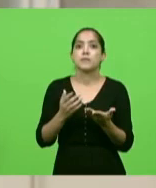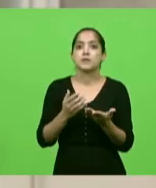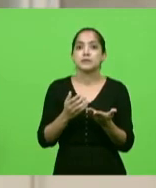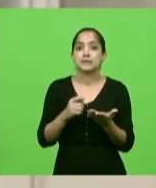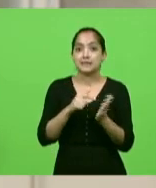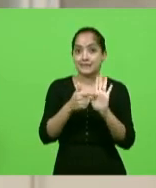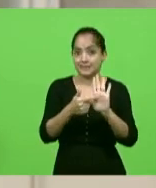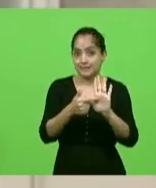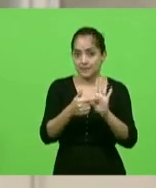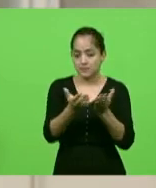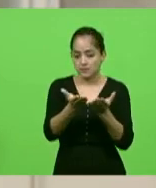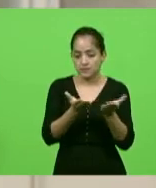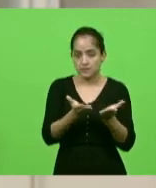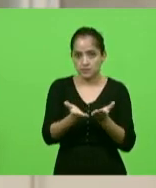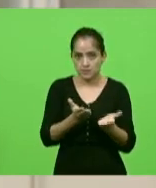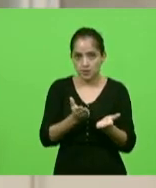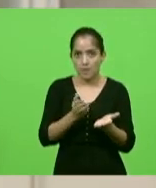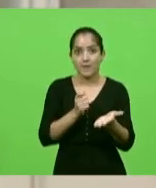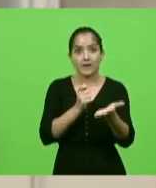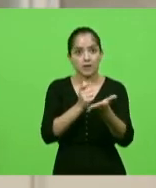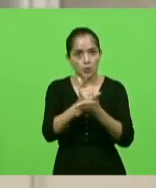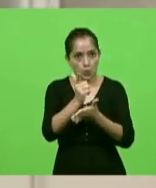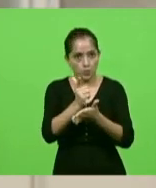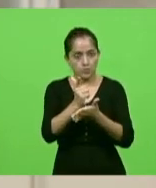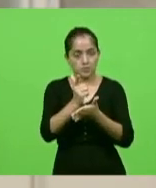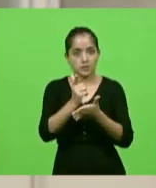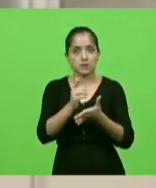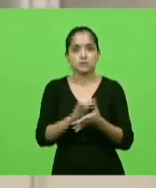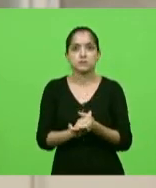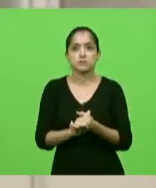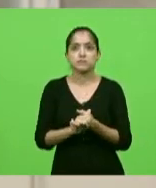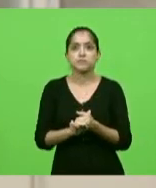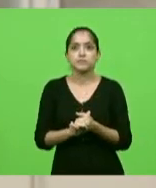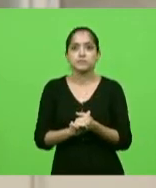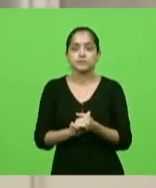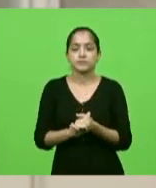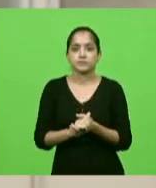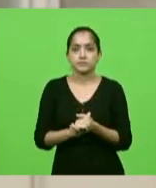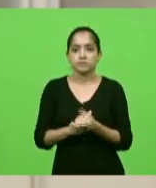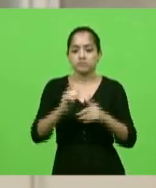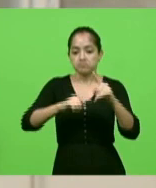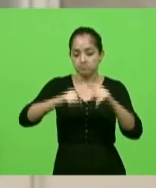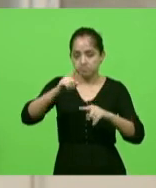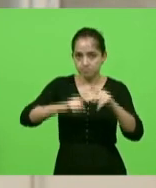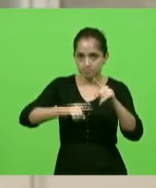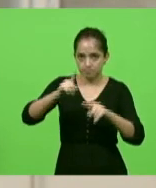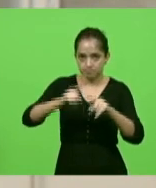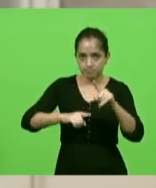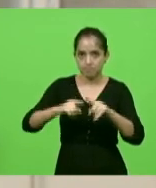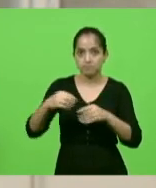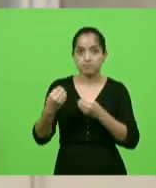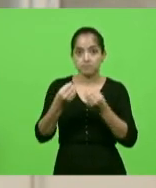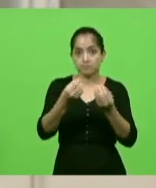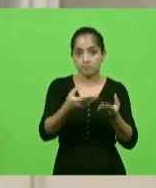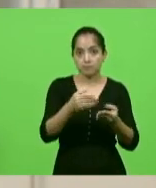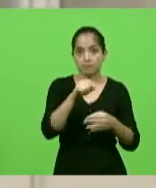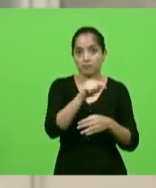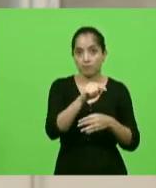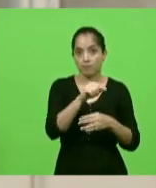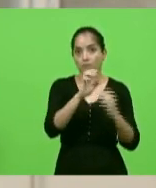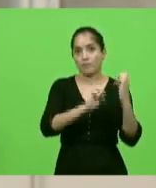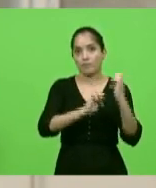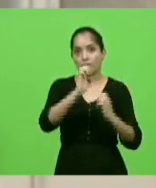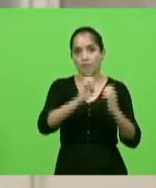dessa licitação para aquisição emergencial dos referidos equipamentos fornecidos pela ver